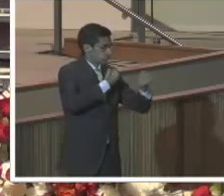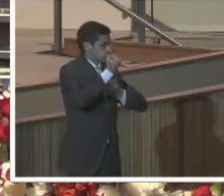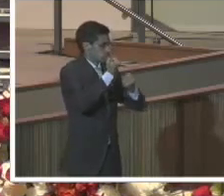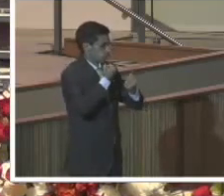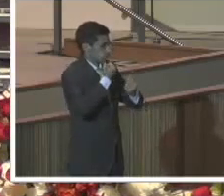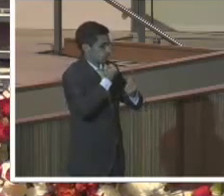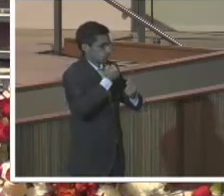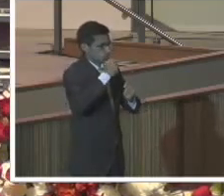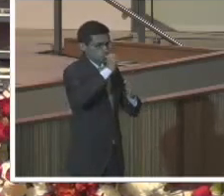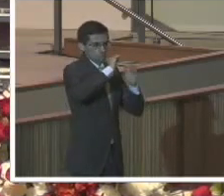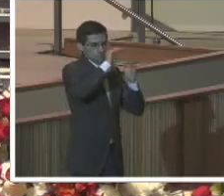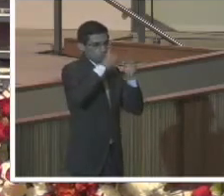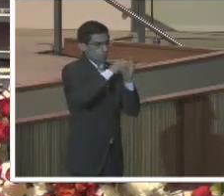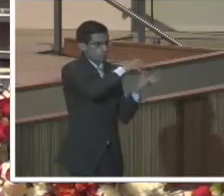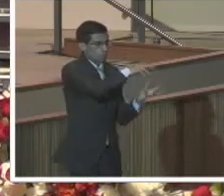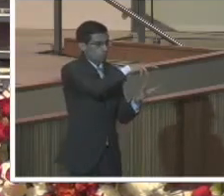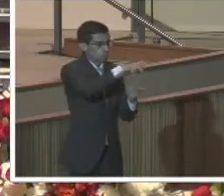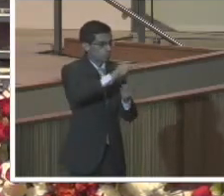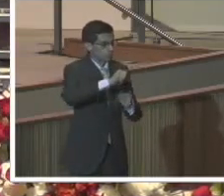No mundo.